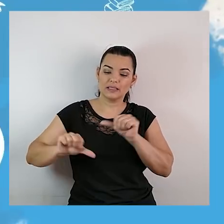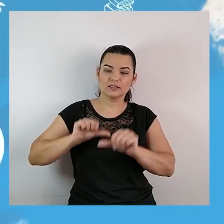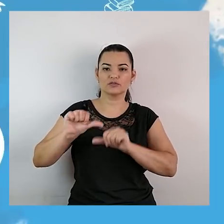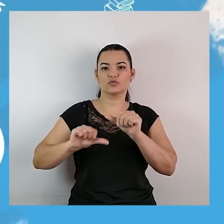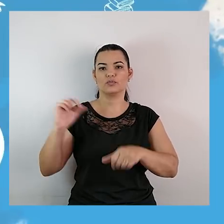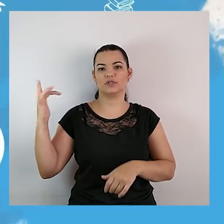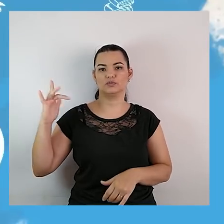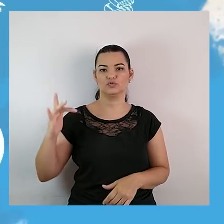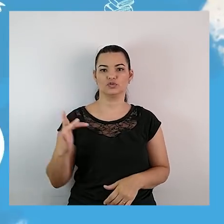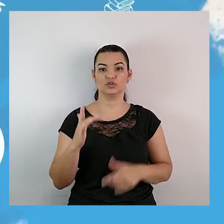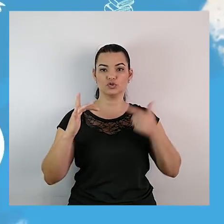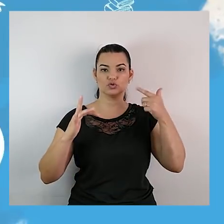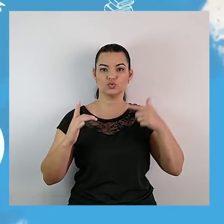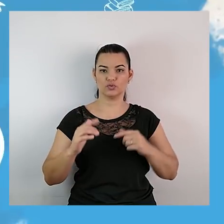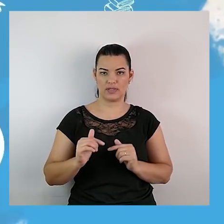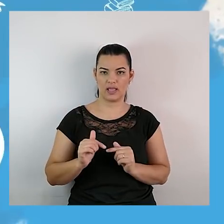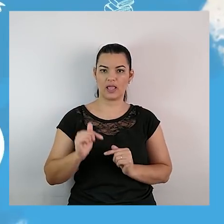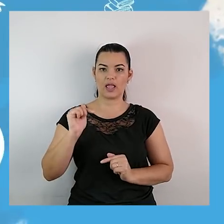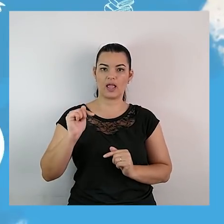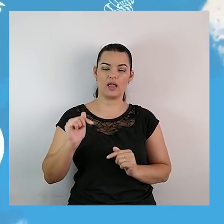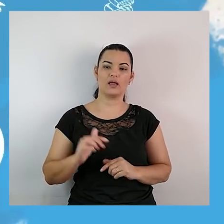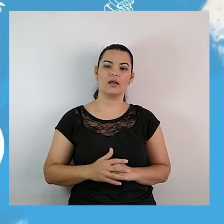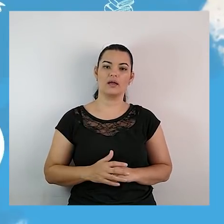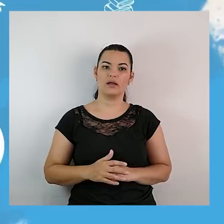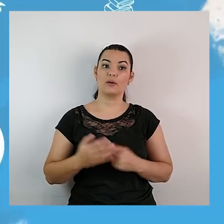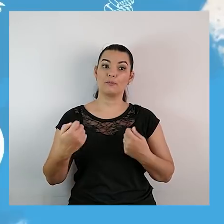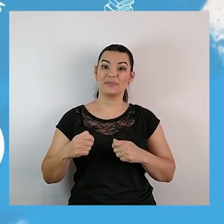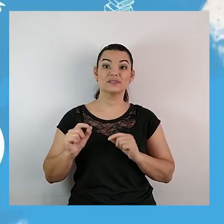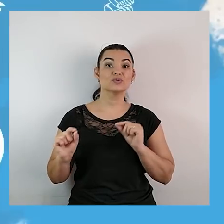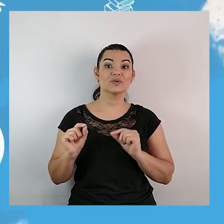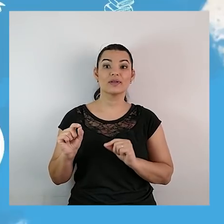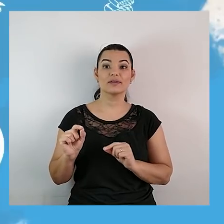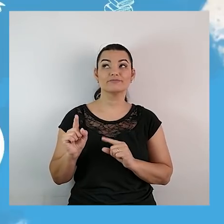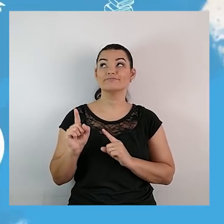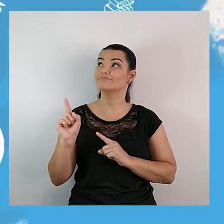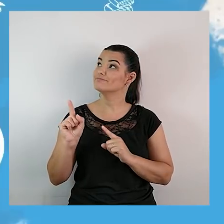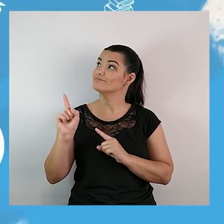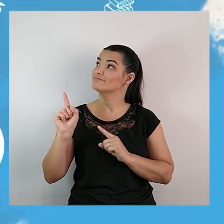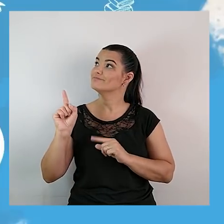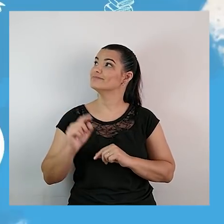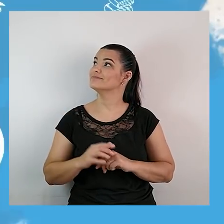adulto, desse componente que está aqui, ó.